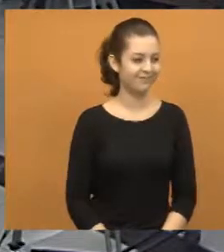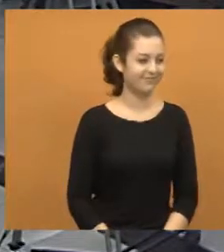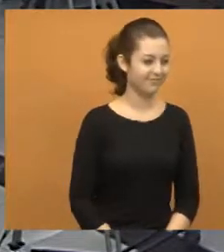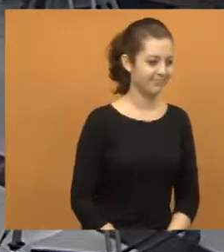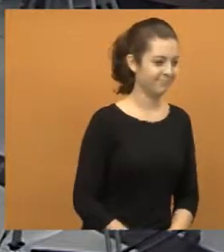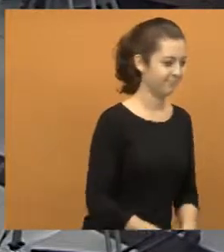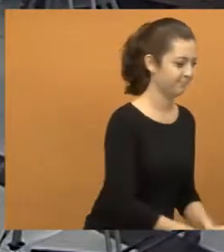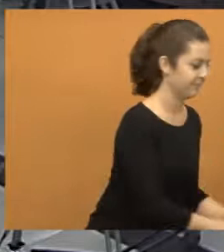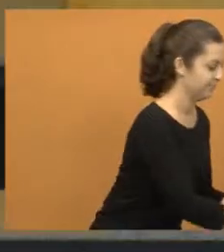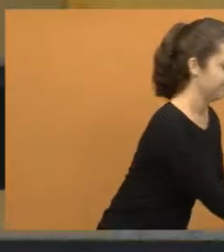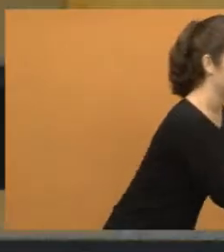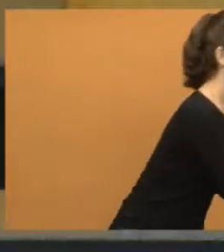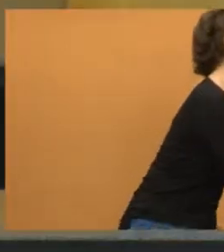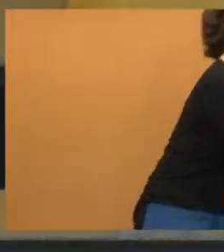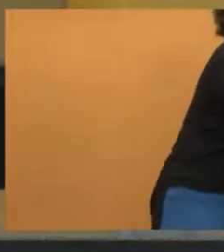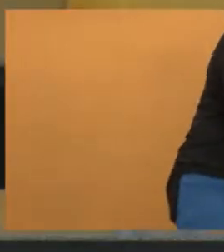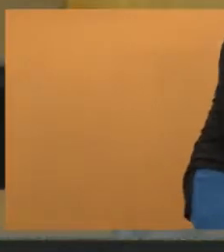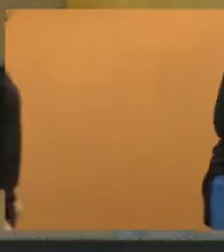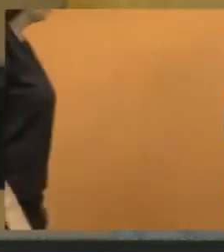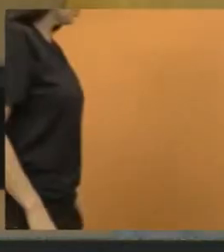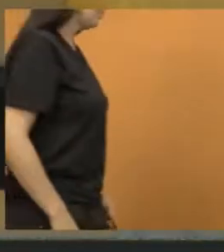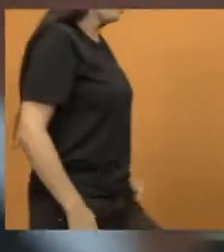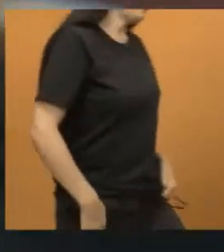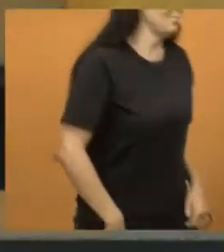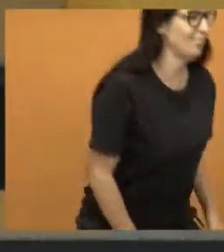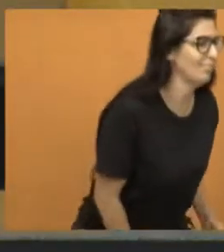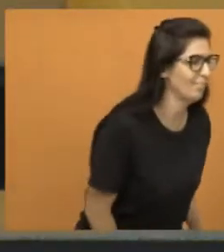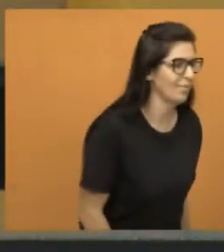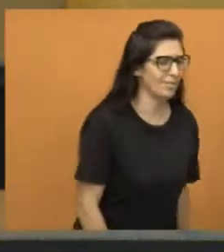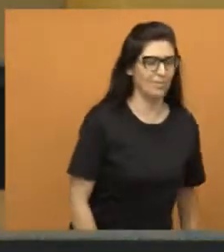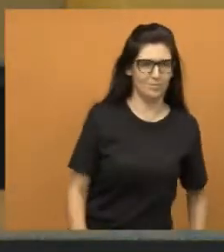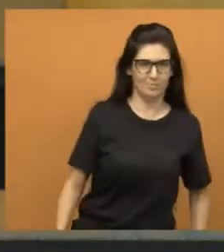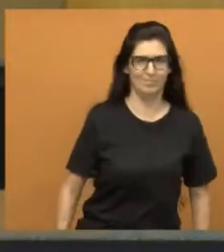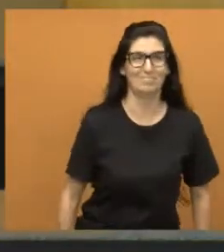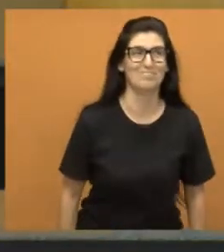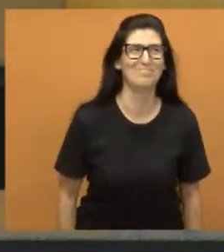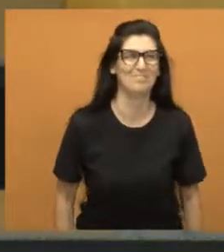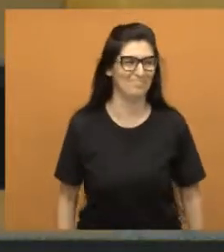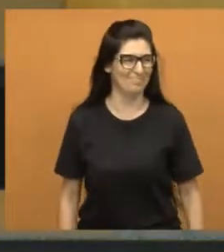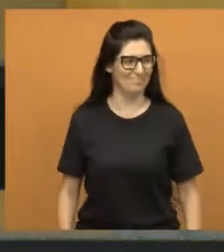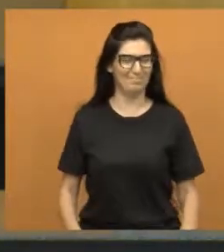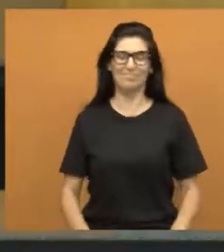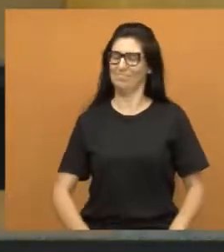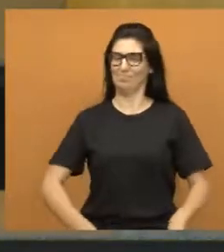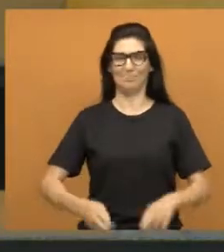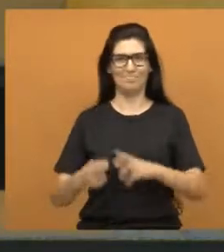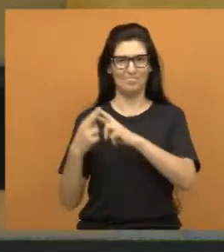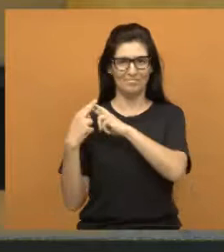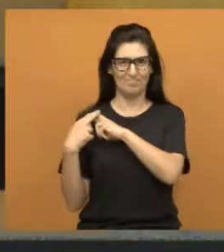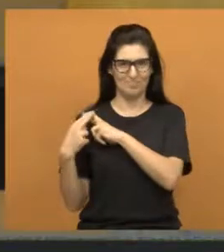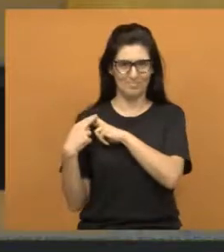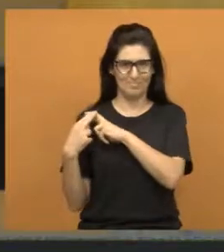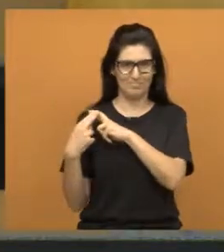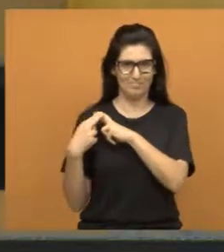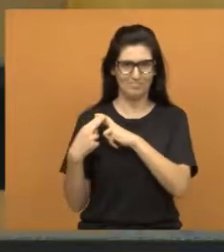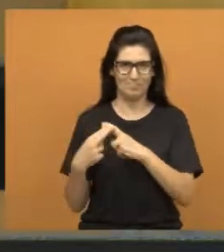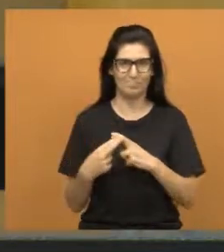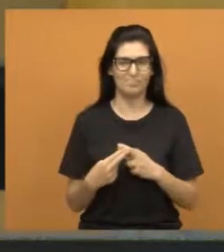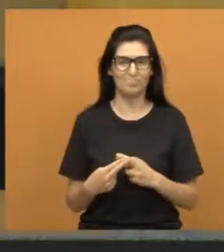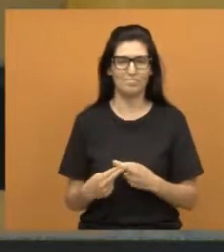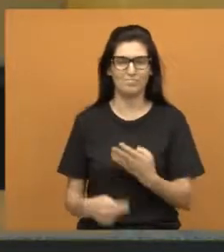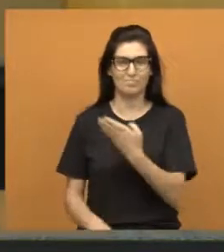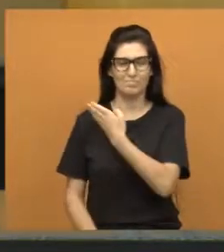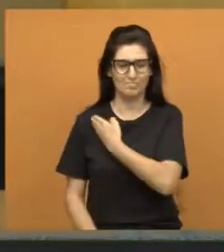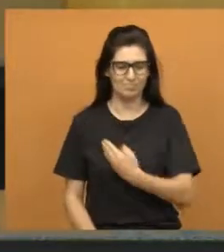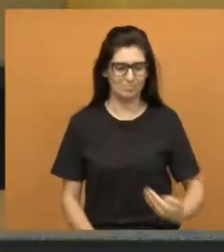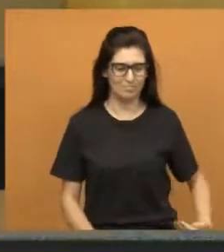cumprimentar o seu raciocínio, Paulinho. Tem que lembrar bem da responsabilidade do poder público com